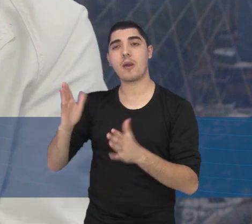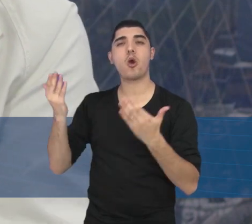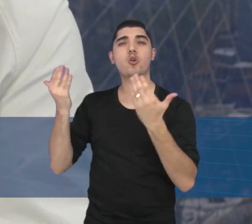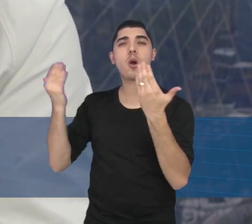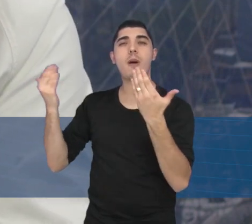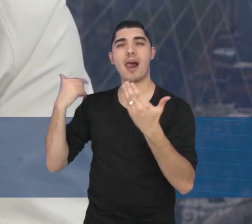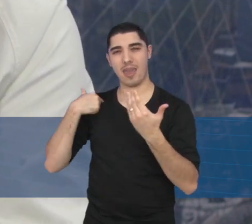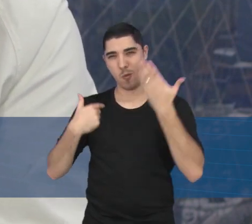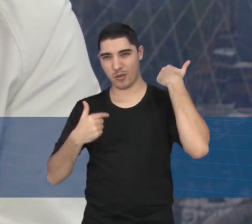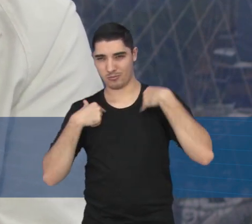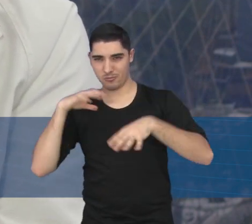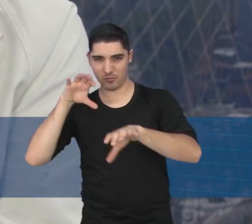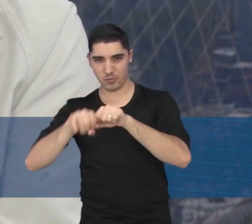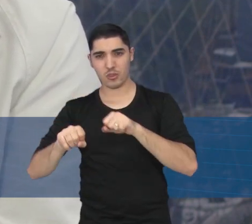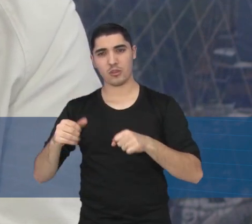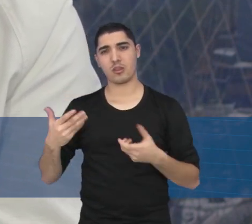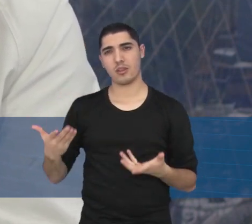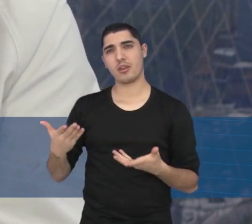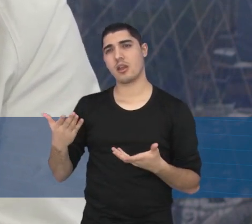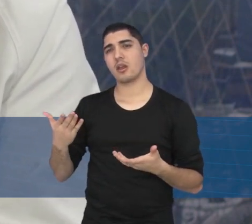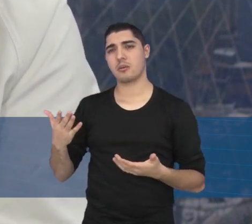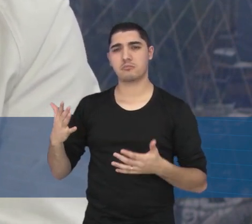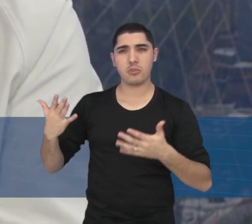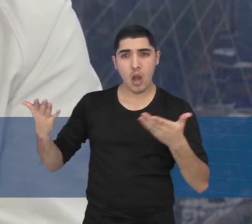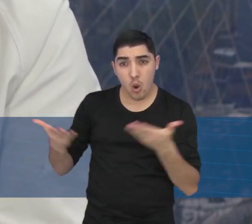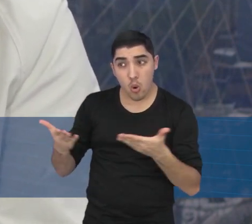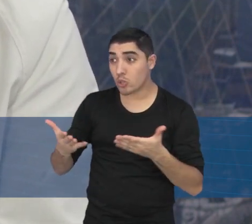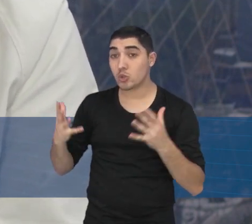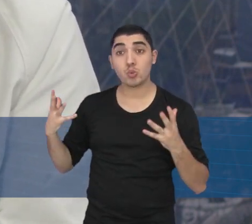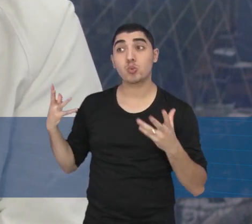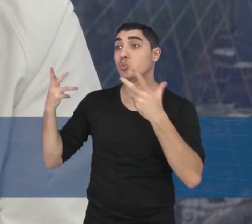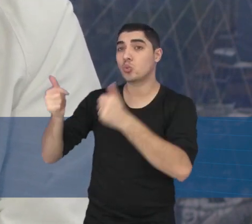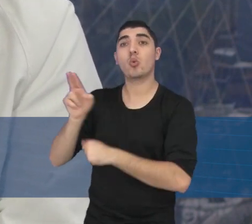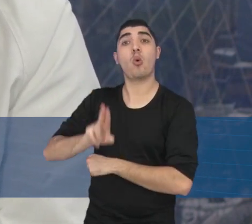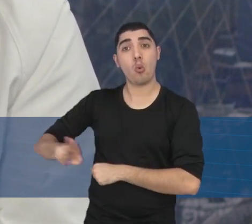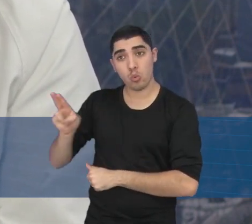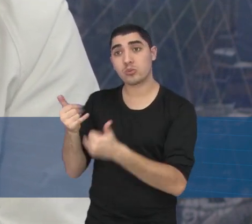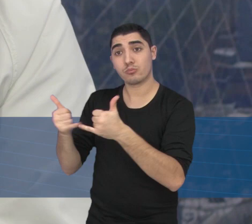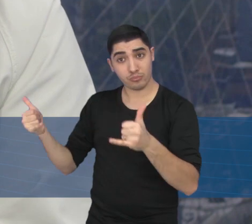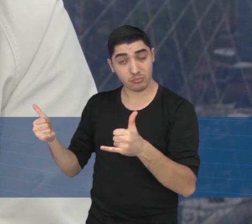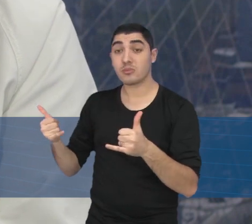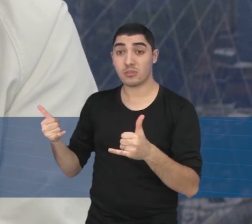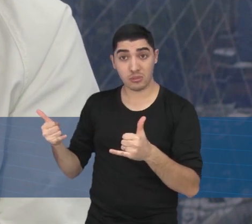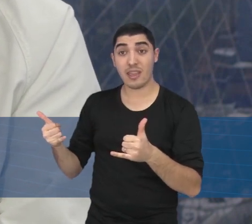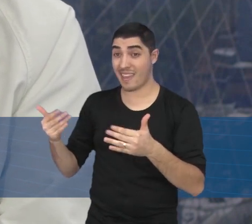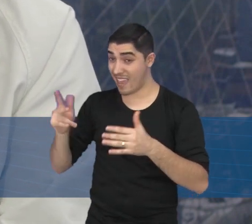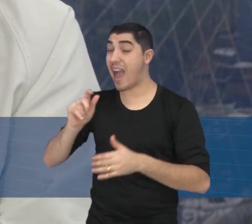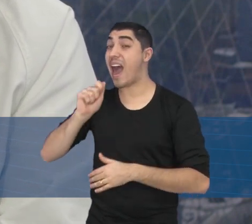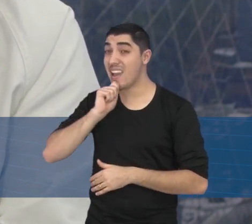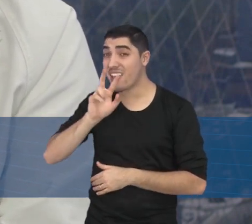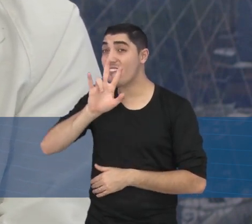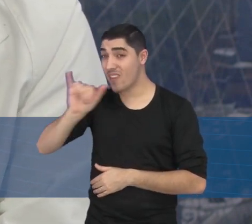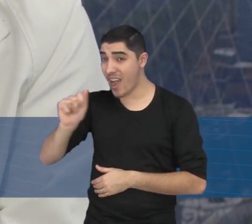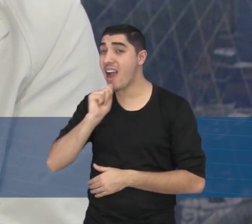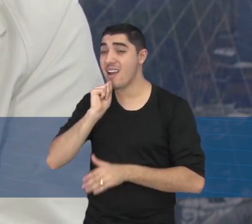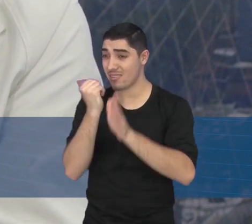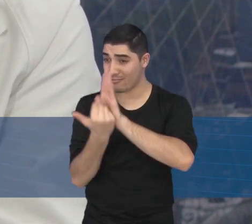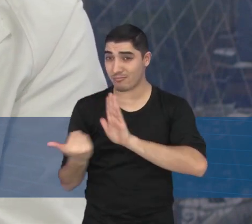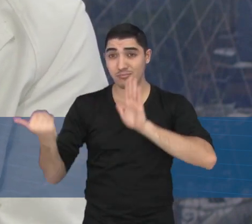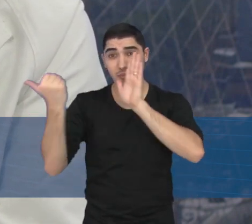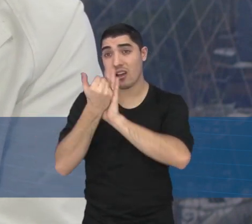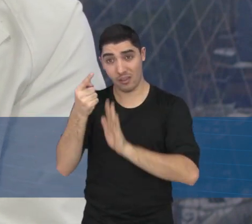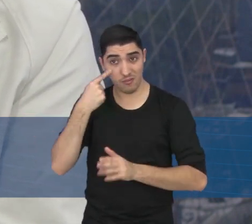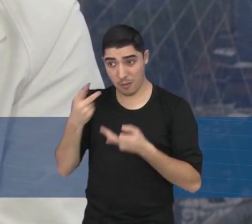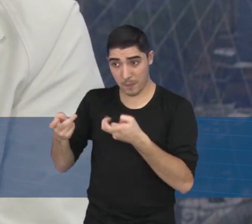formei para hoje, né, hoje tem eletrônica em praticamente tudo. E vai aumentar mais ainda. Né? A internet das coisas está